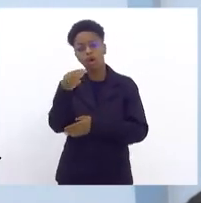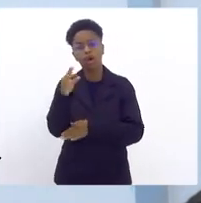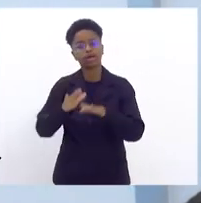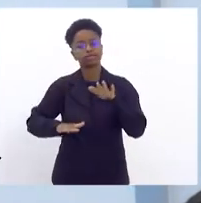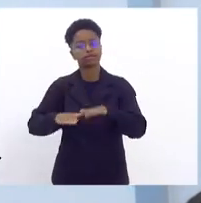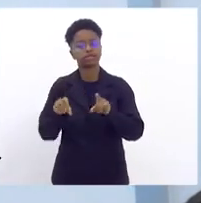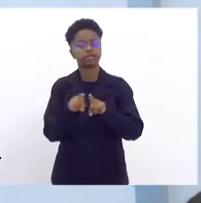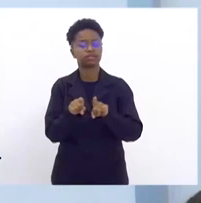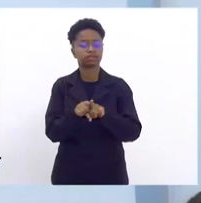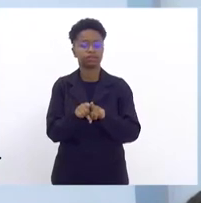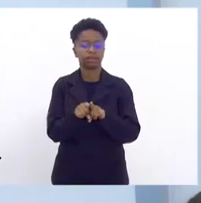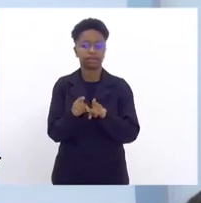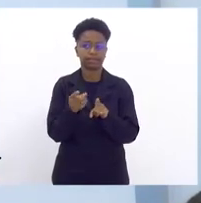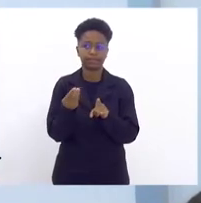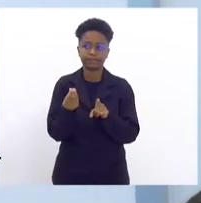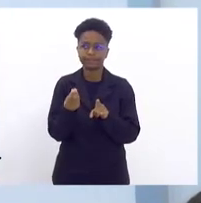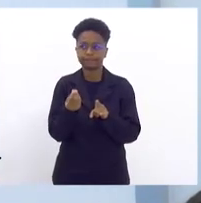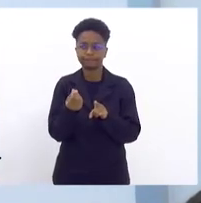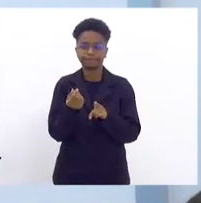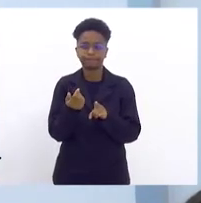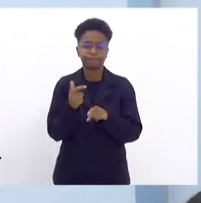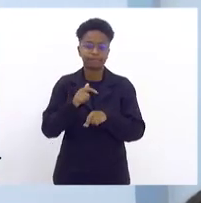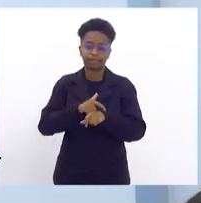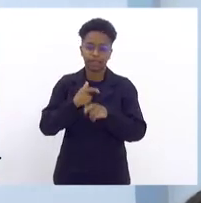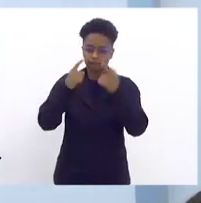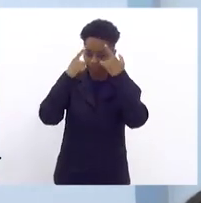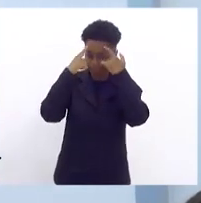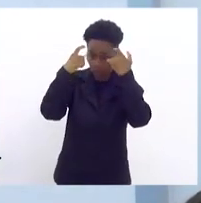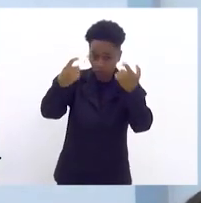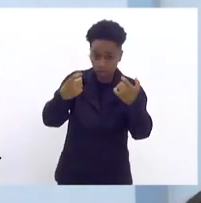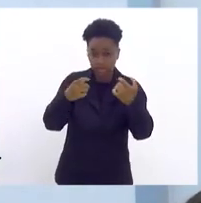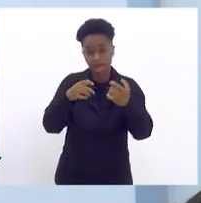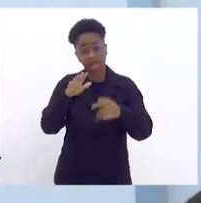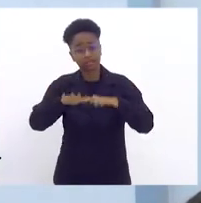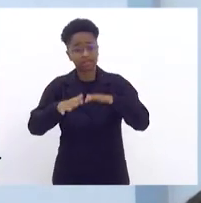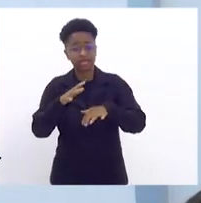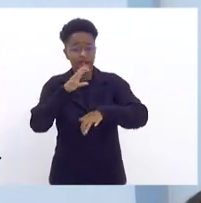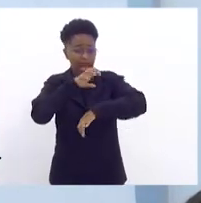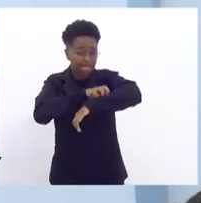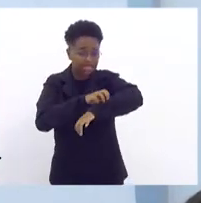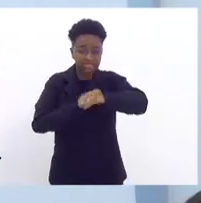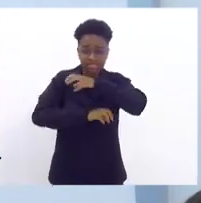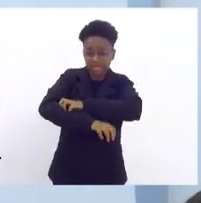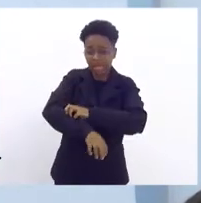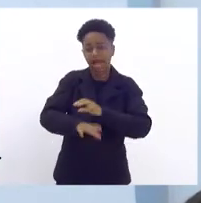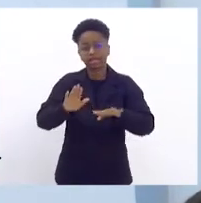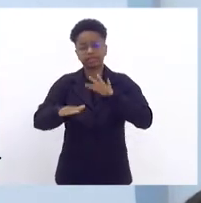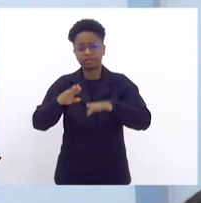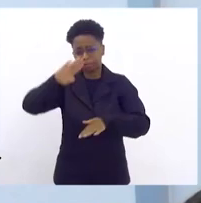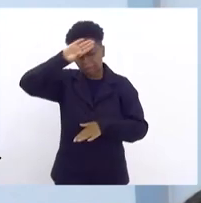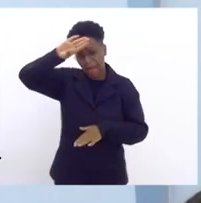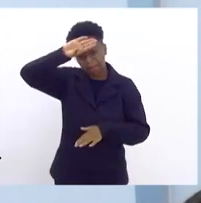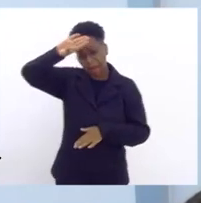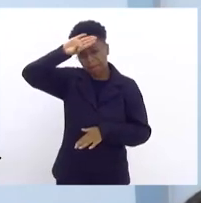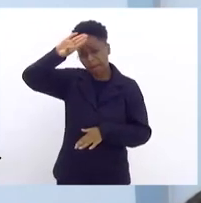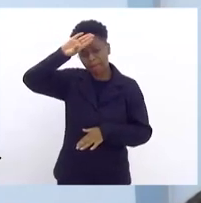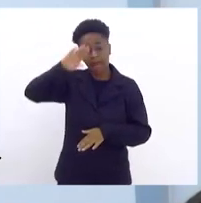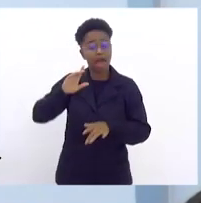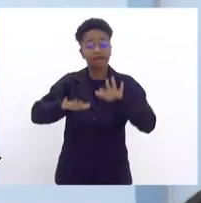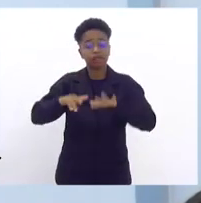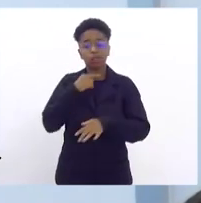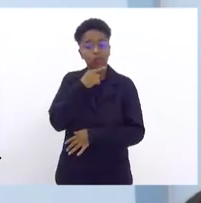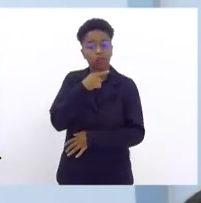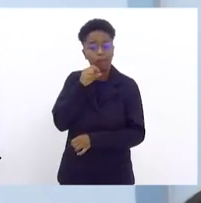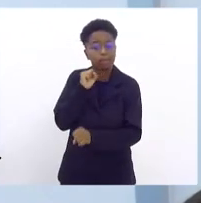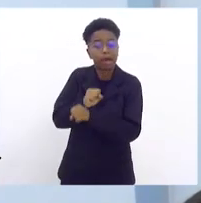até acaba tendo né Às vezes até agressão Às vezes precisa morder Às vezes bate a cabeça às vezes se joga às vezes não consegue parar de chorar